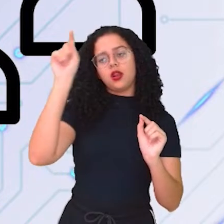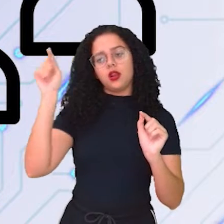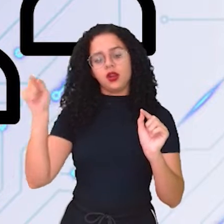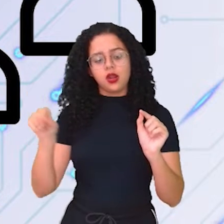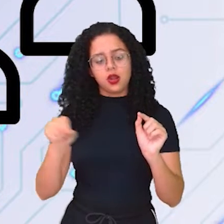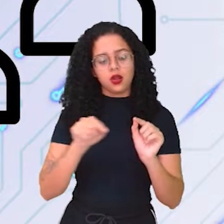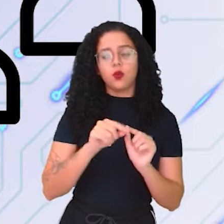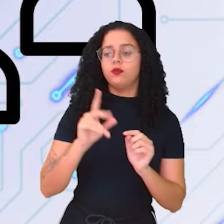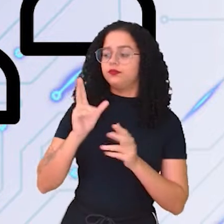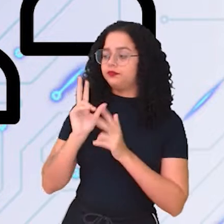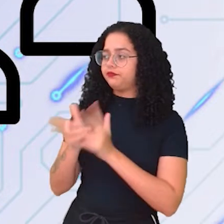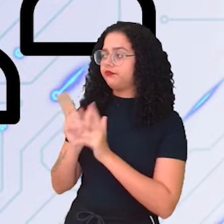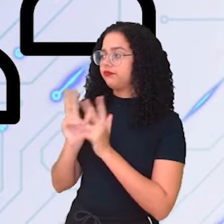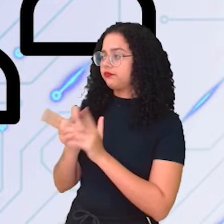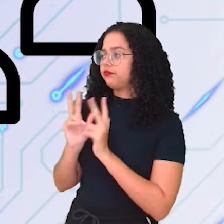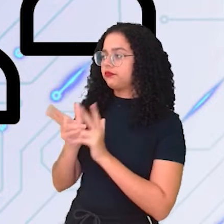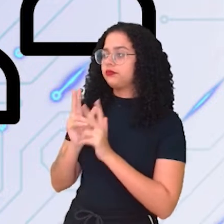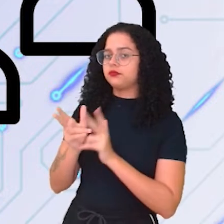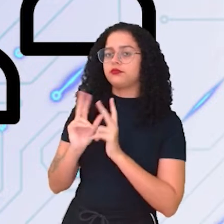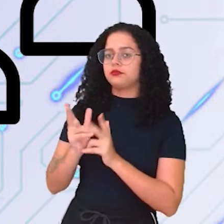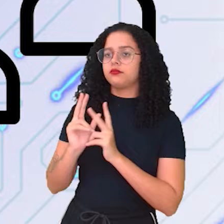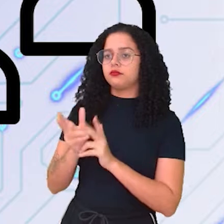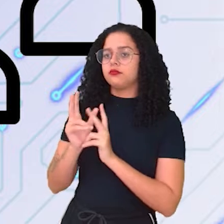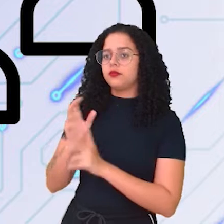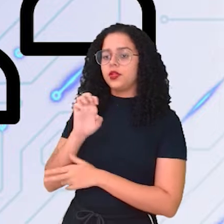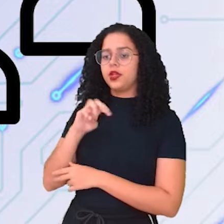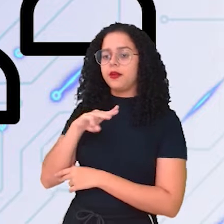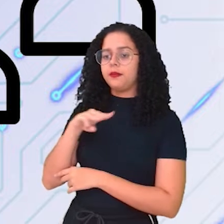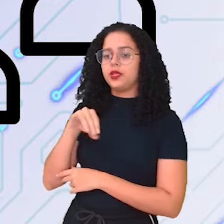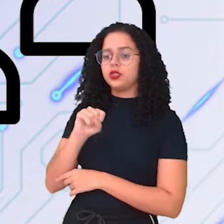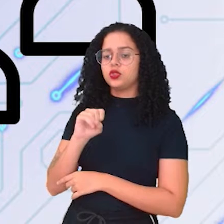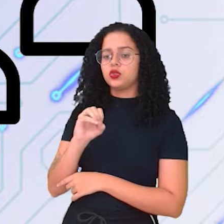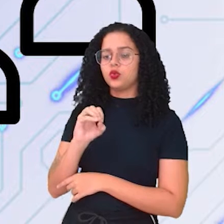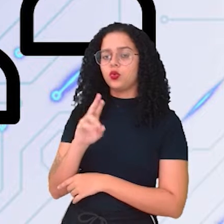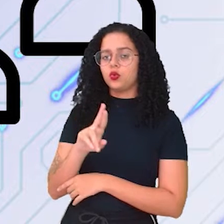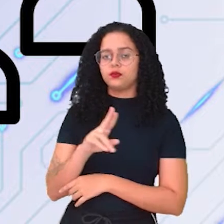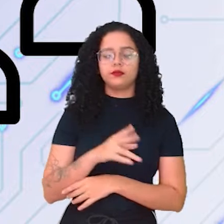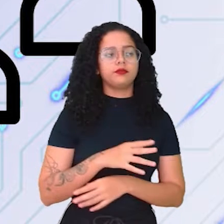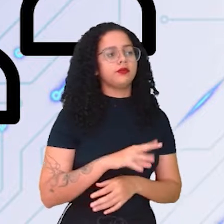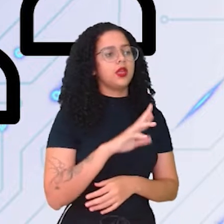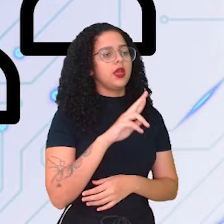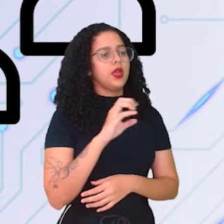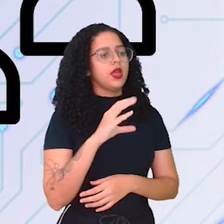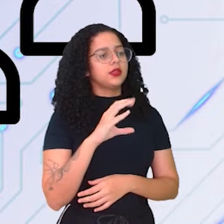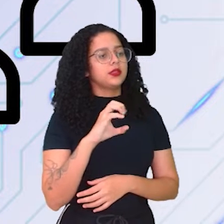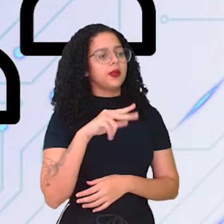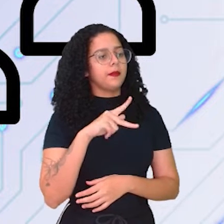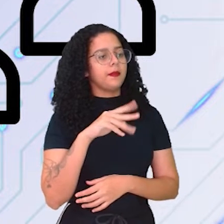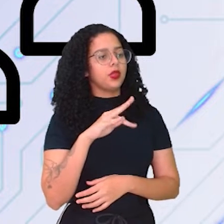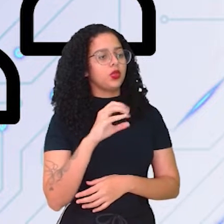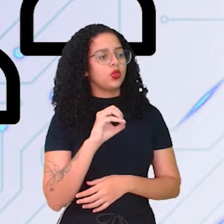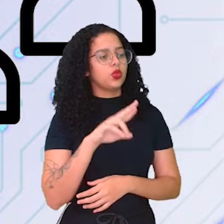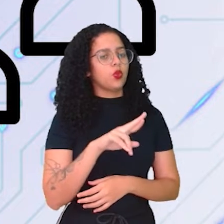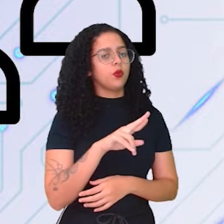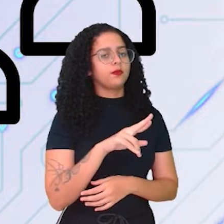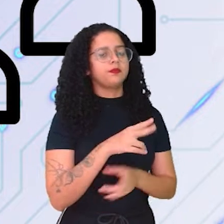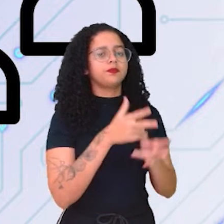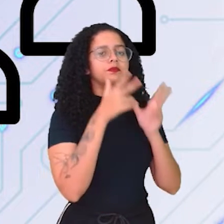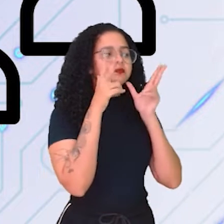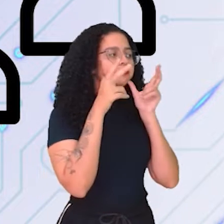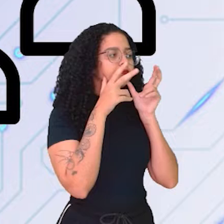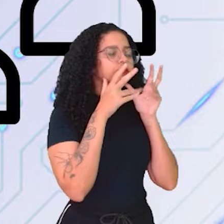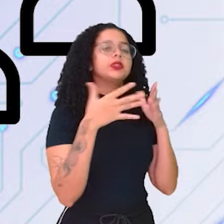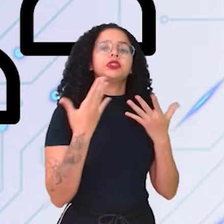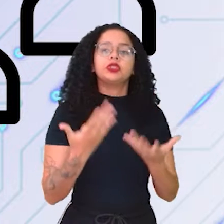um vai falando, é aquele emissor. Tem um receptor que, ao mesmo tempo, se torna um emissor. Então, a mensagem,